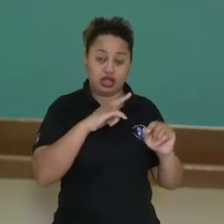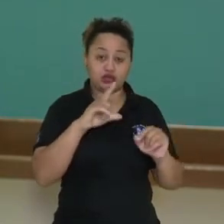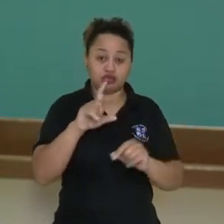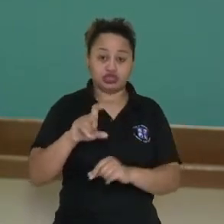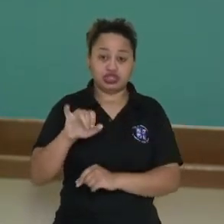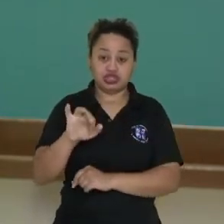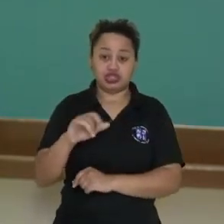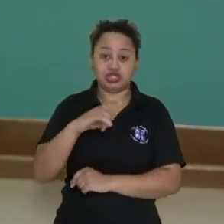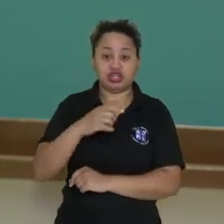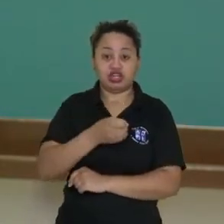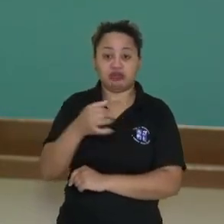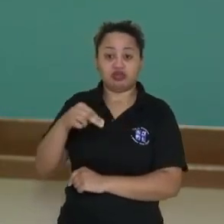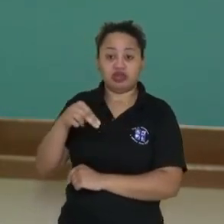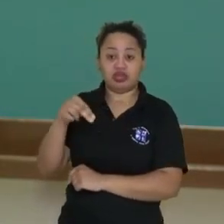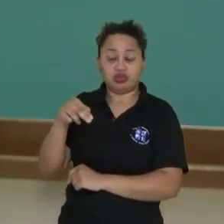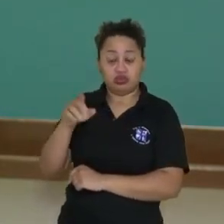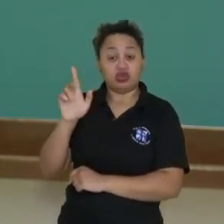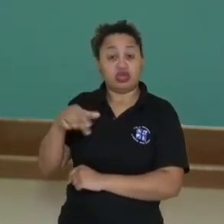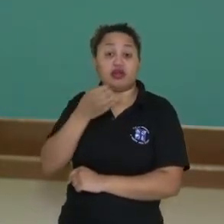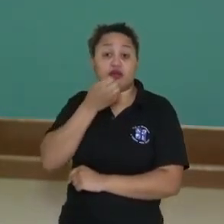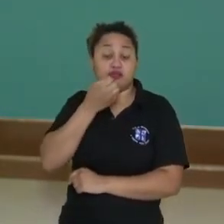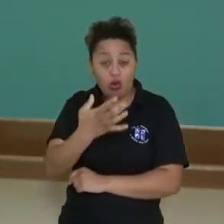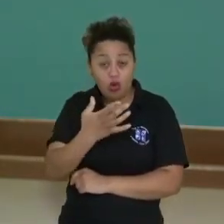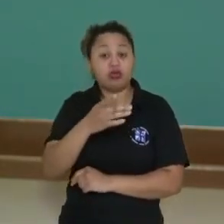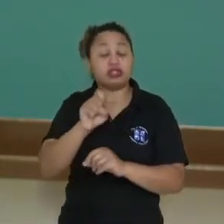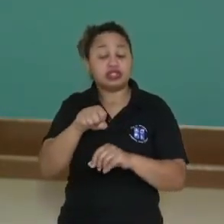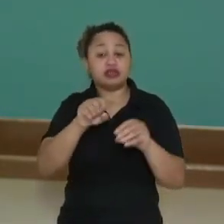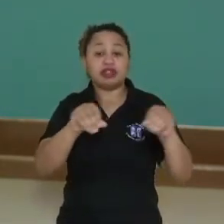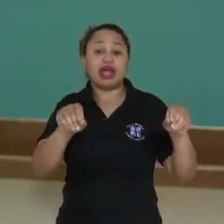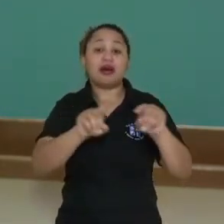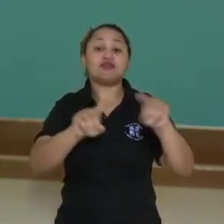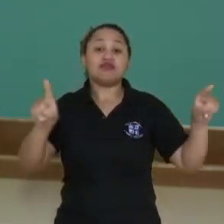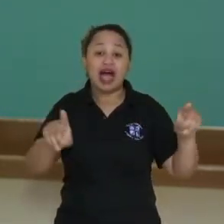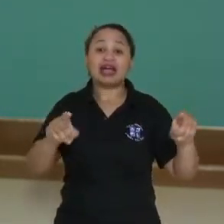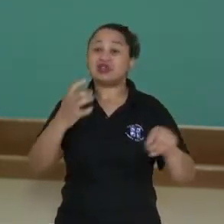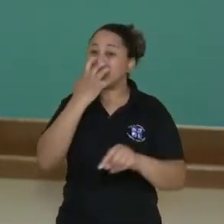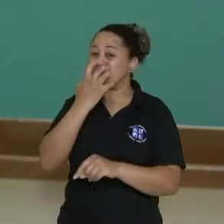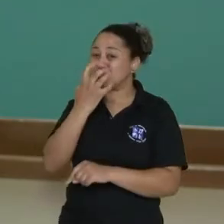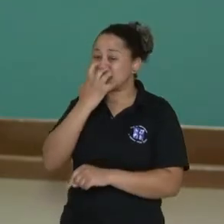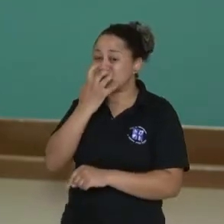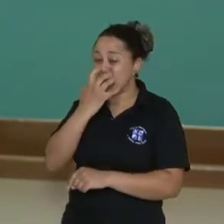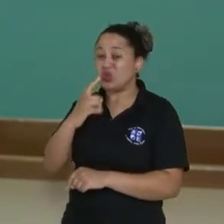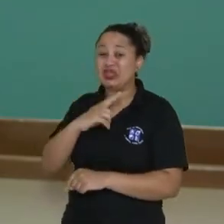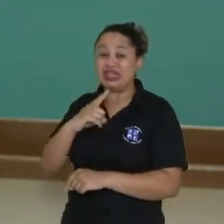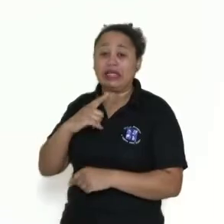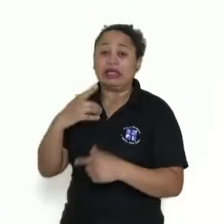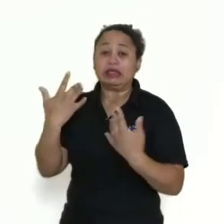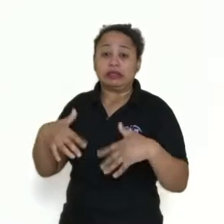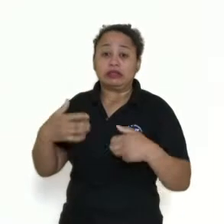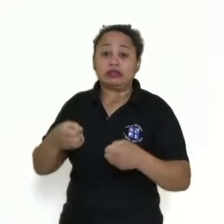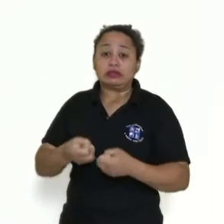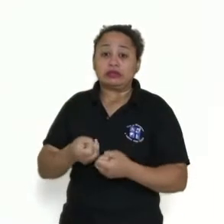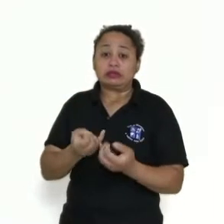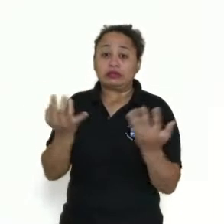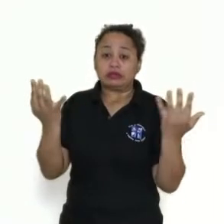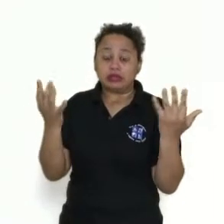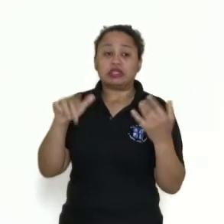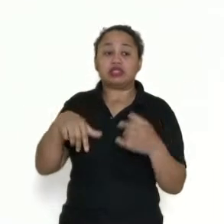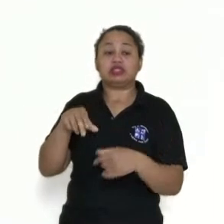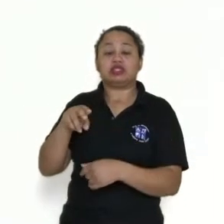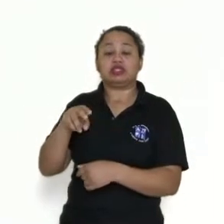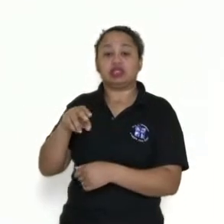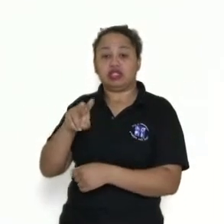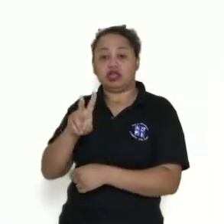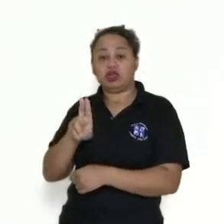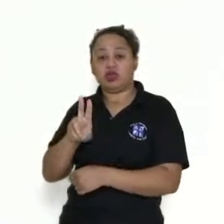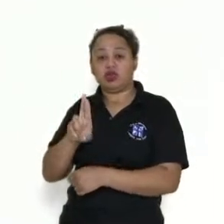sobre a planta numa quantidade acima do normal, ela vai causar um estrago ali, vai queimar as folhas e tudo mais. Além da ureia, outros sais